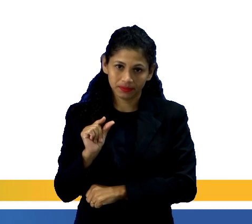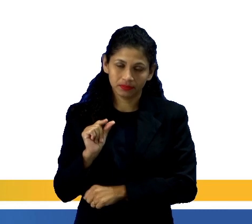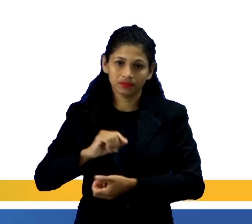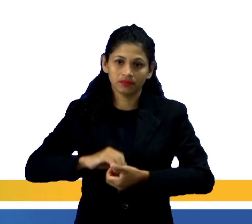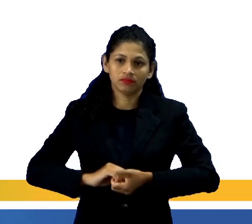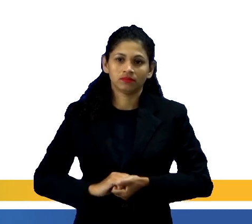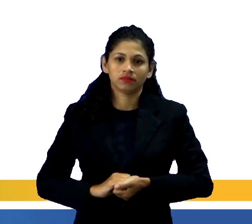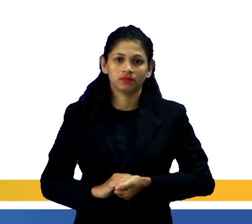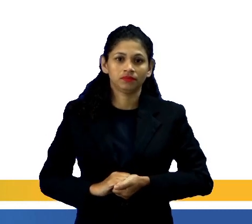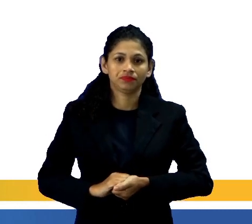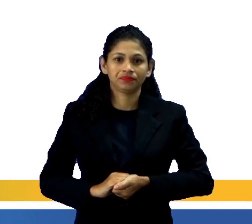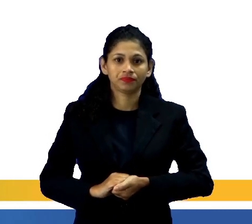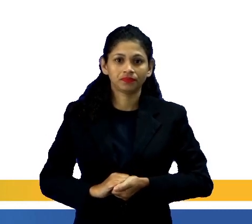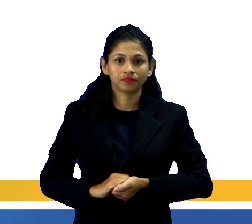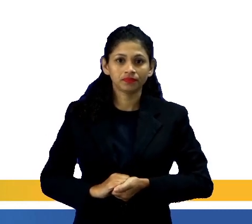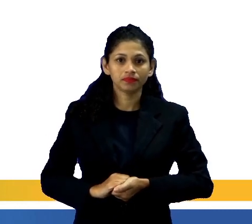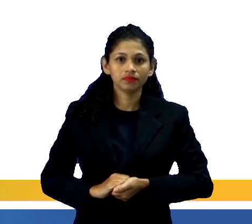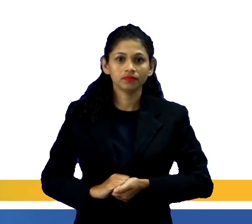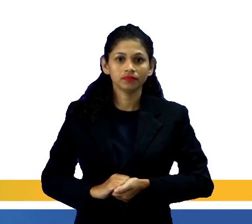será menor.